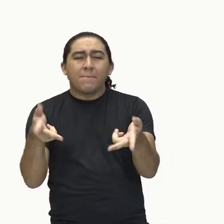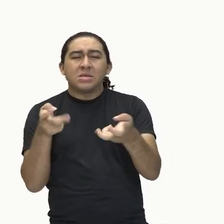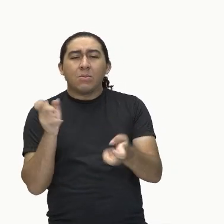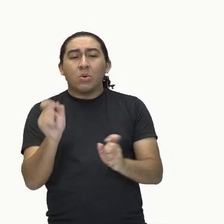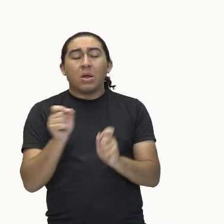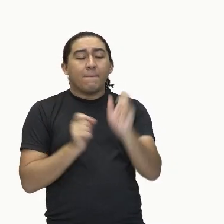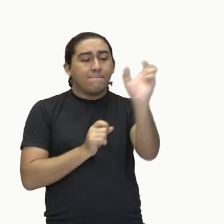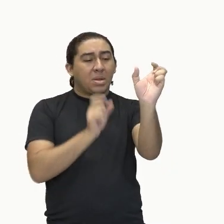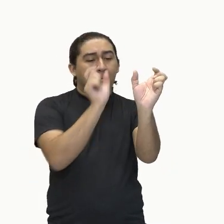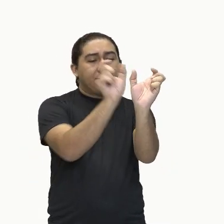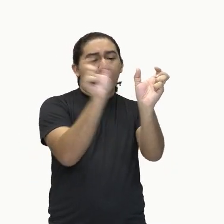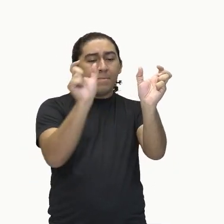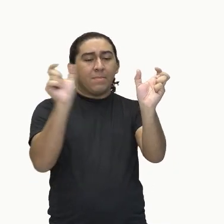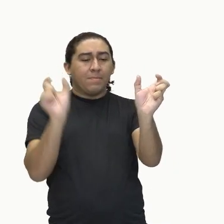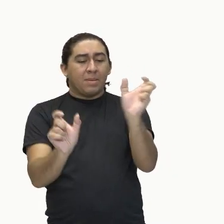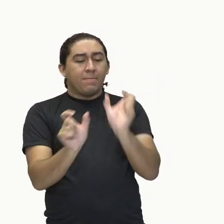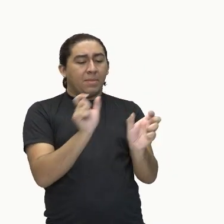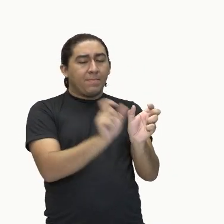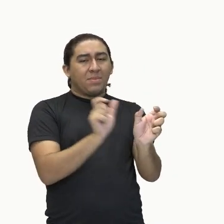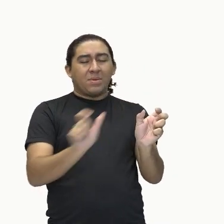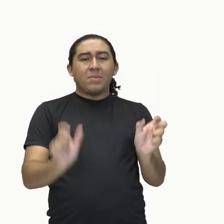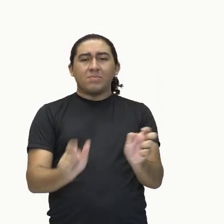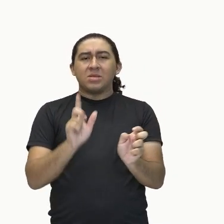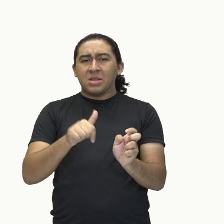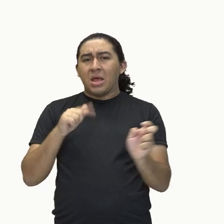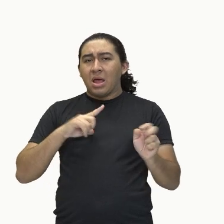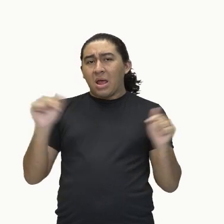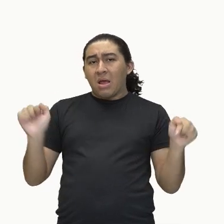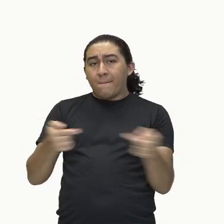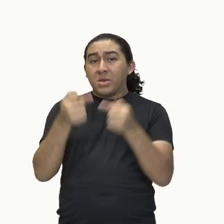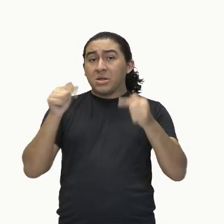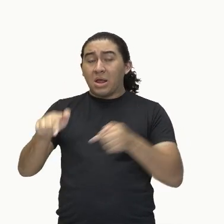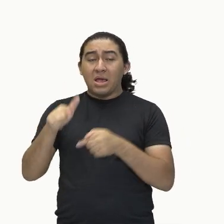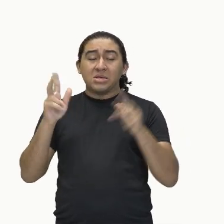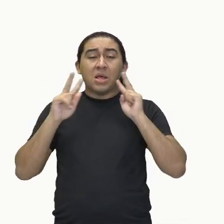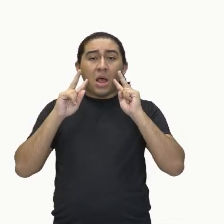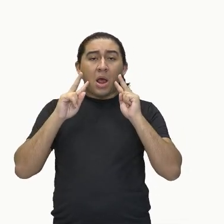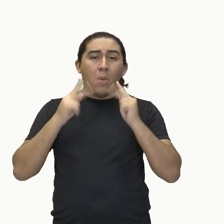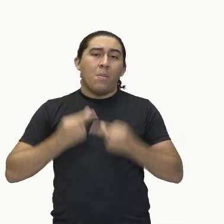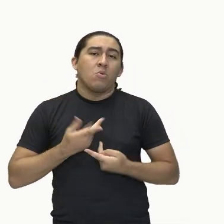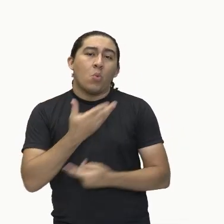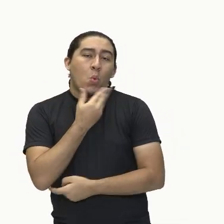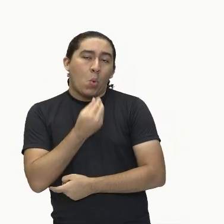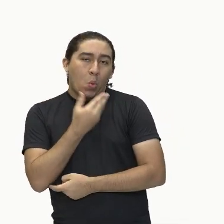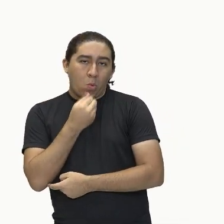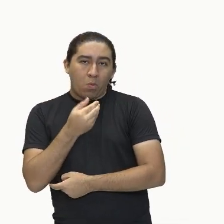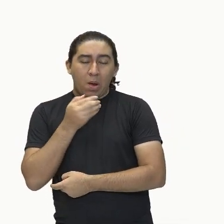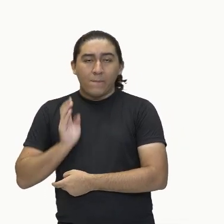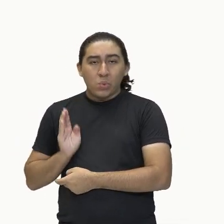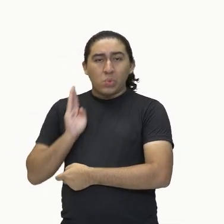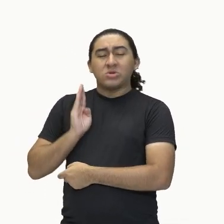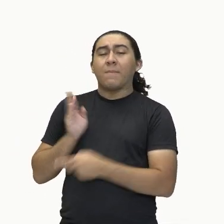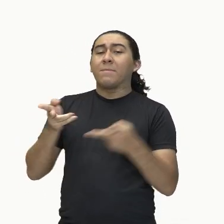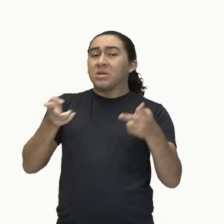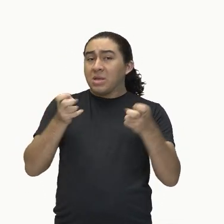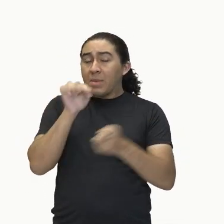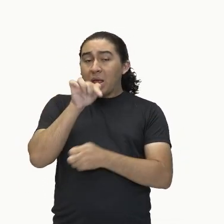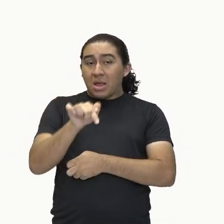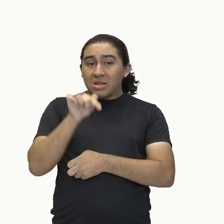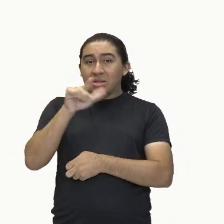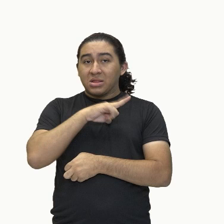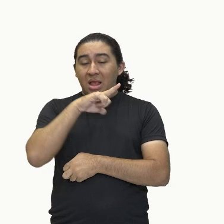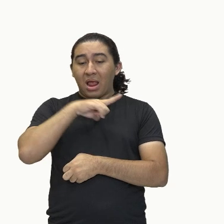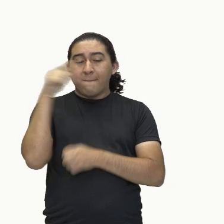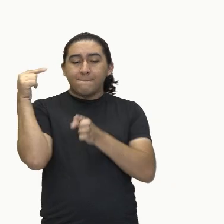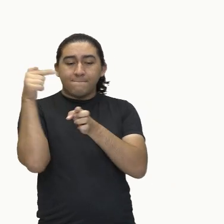nós temos aí com relação a esse homem burguês. Perceba que ele é alvo de um insulto, certo?